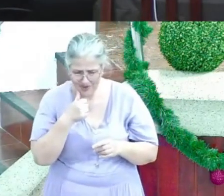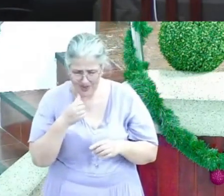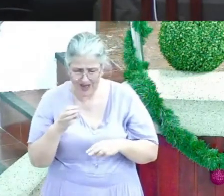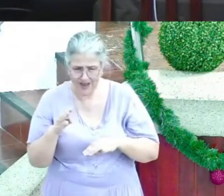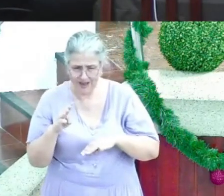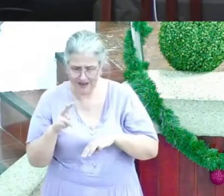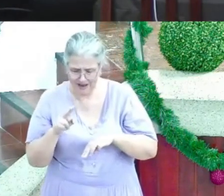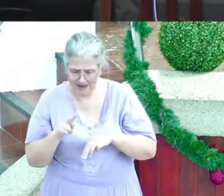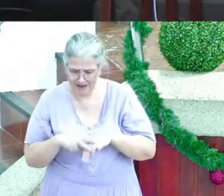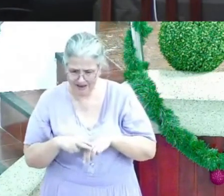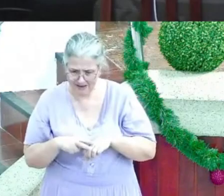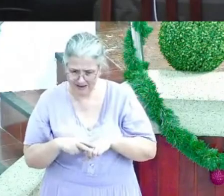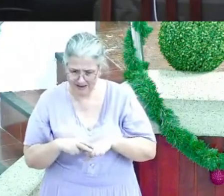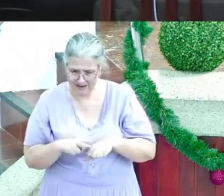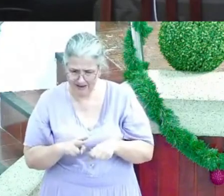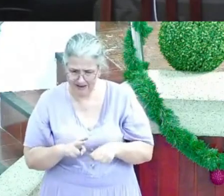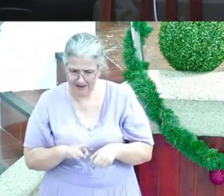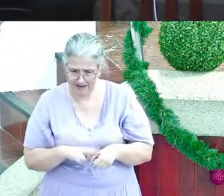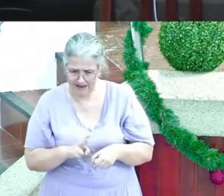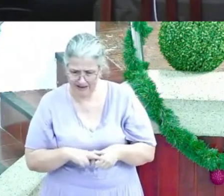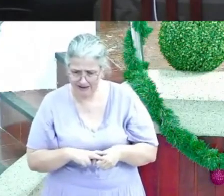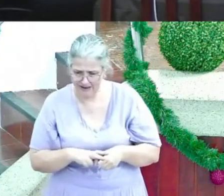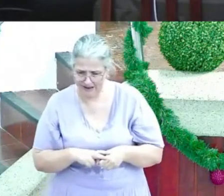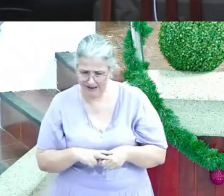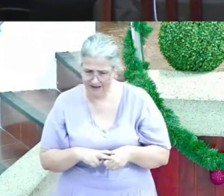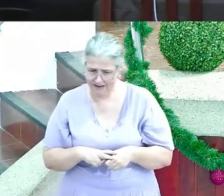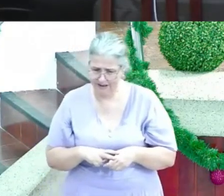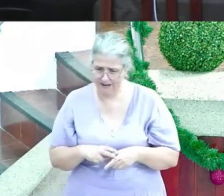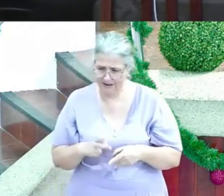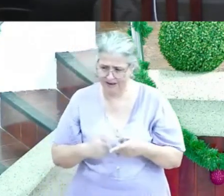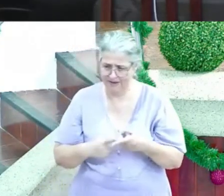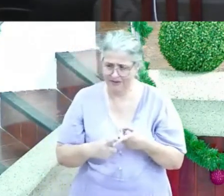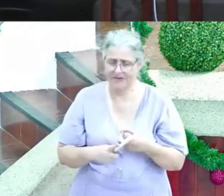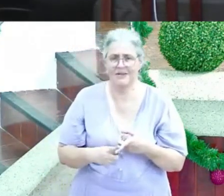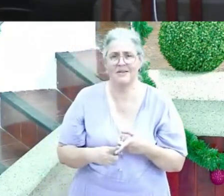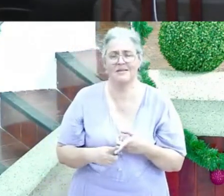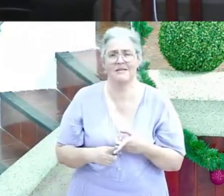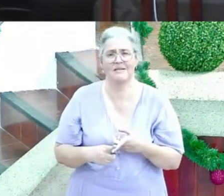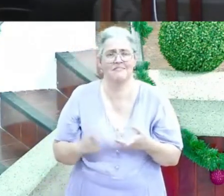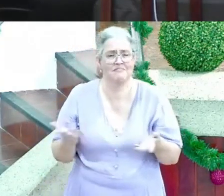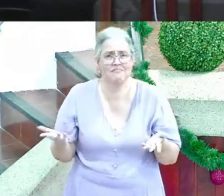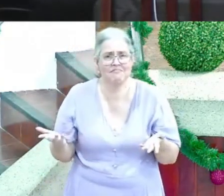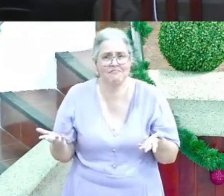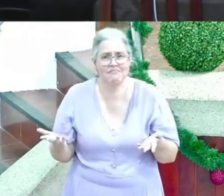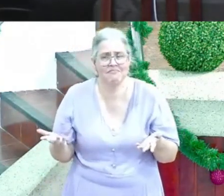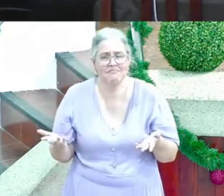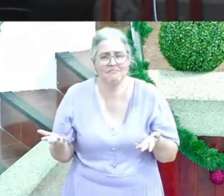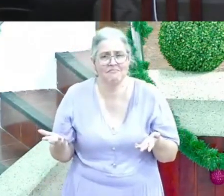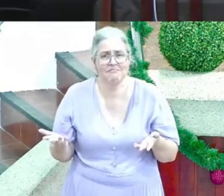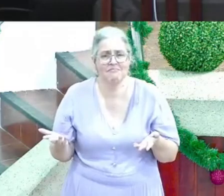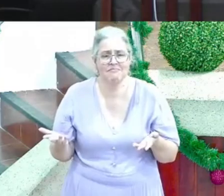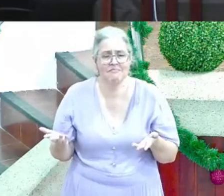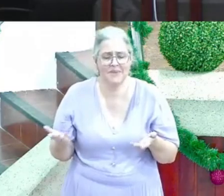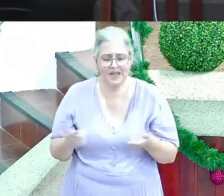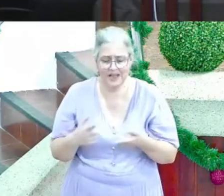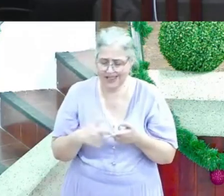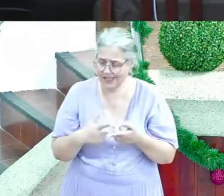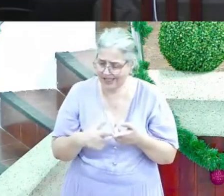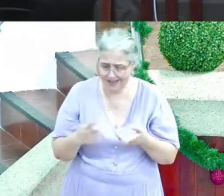homem. A promessa de um Messias estava presente na vida deste